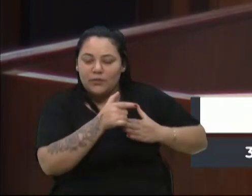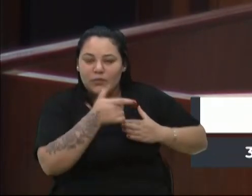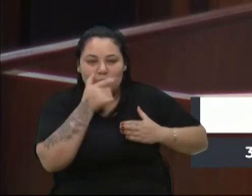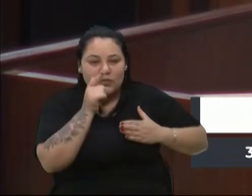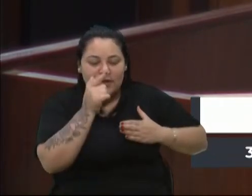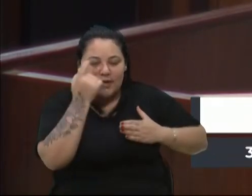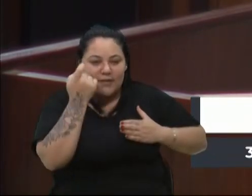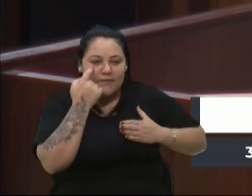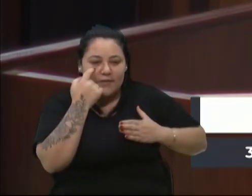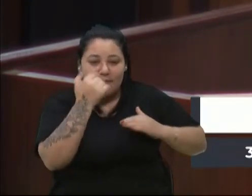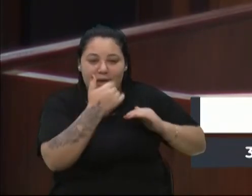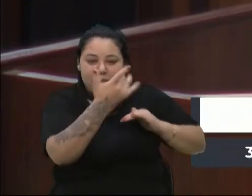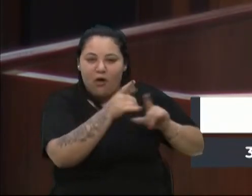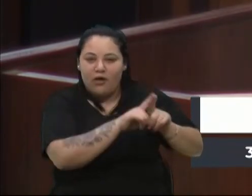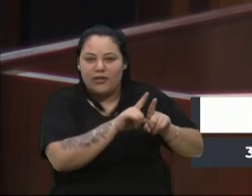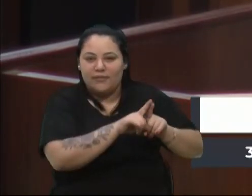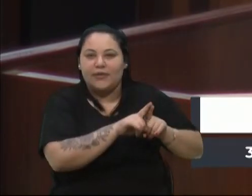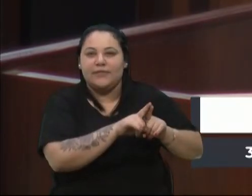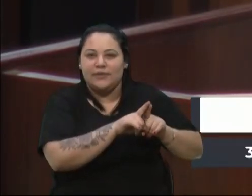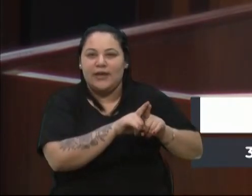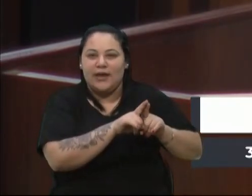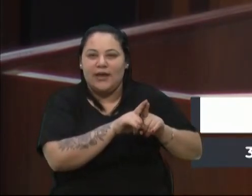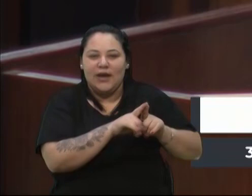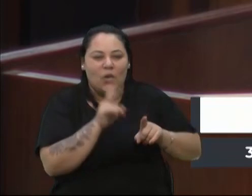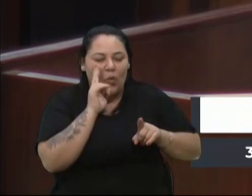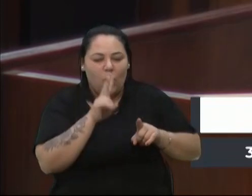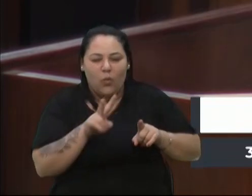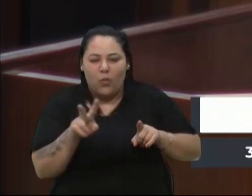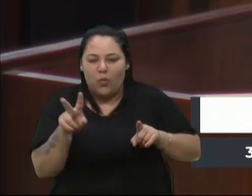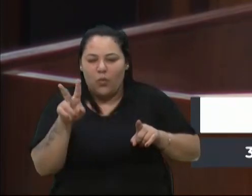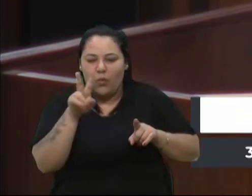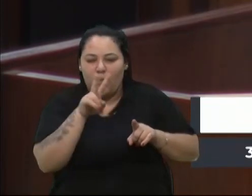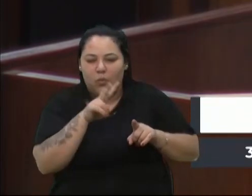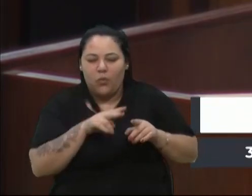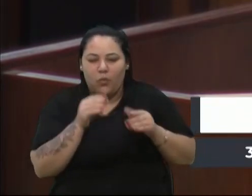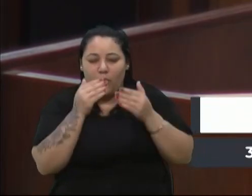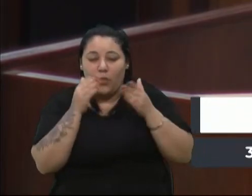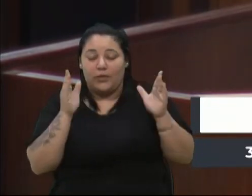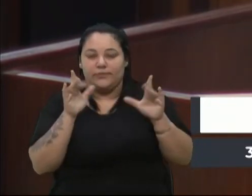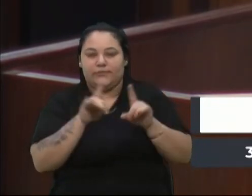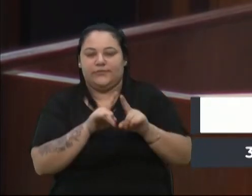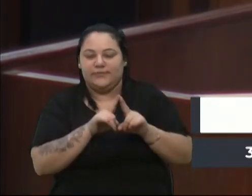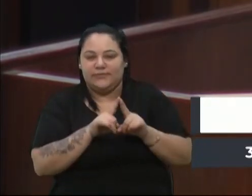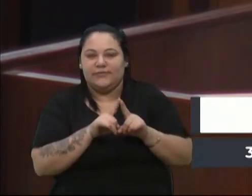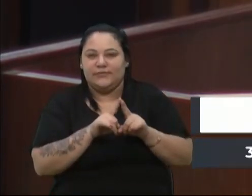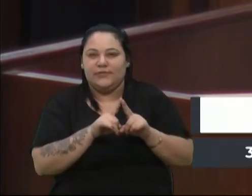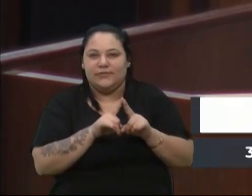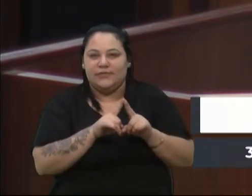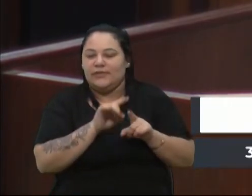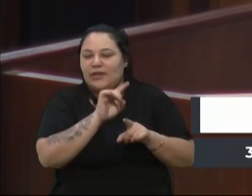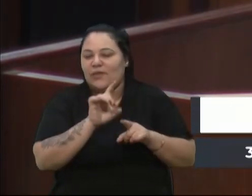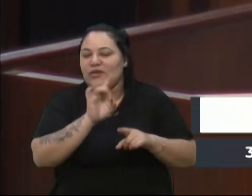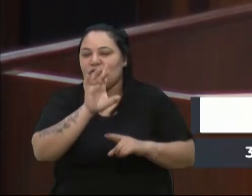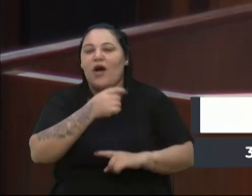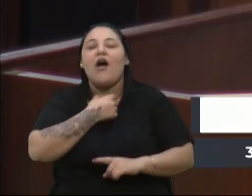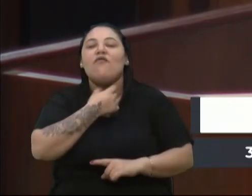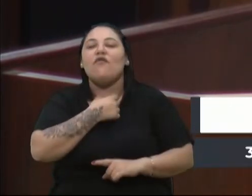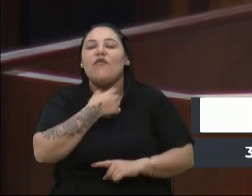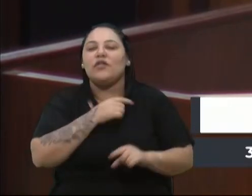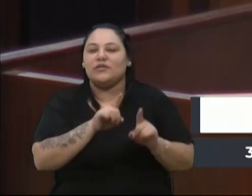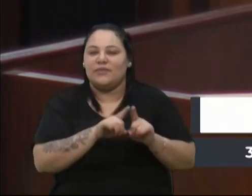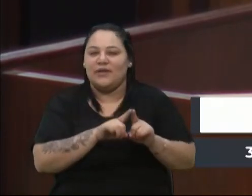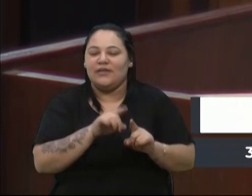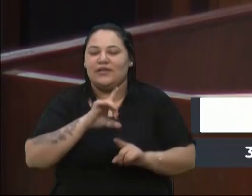convite a ampliação de olhares e percepções, né? Então, vai muito além da voz. O Hernani Maleta, lá de Minas Gerais,